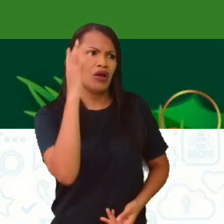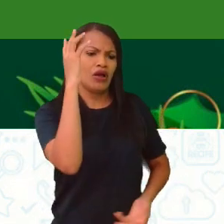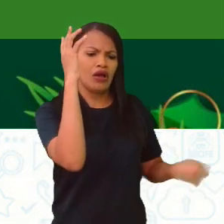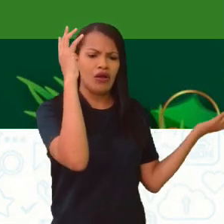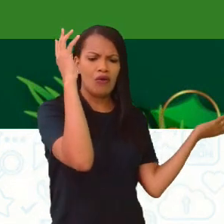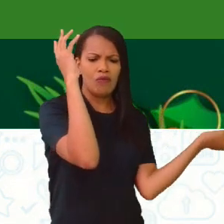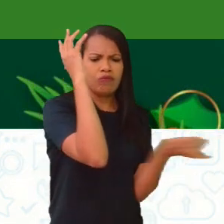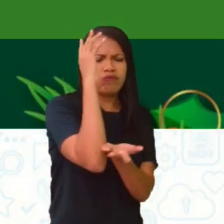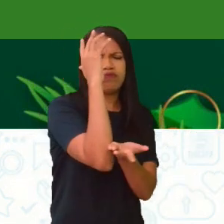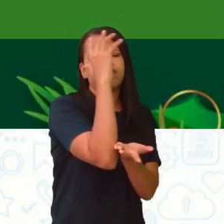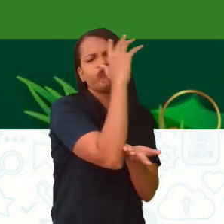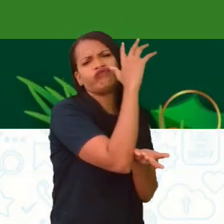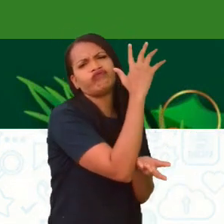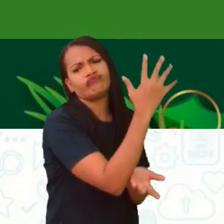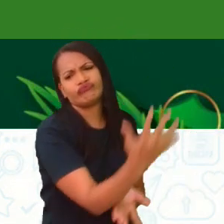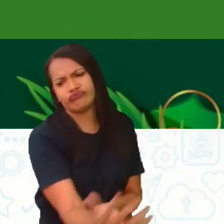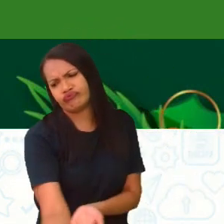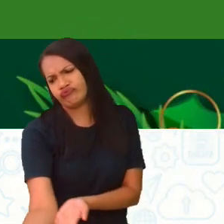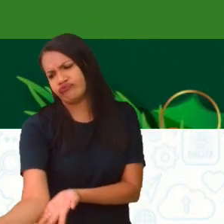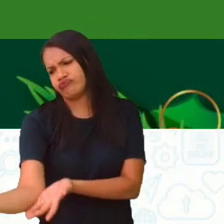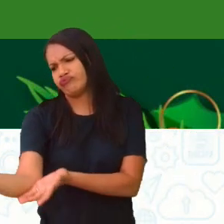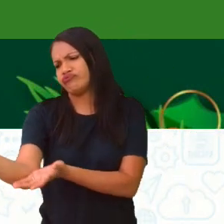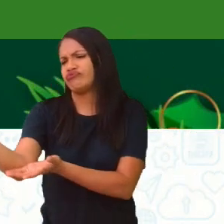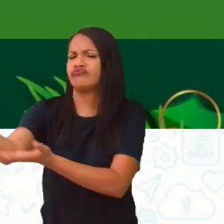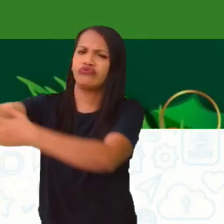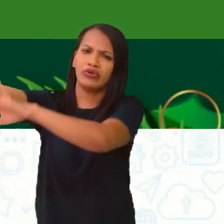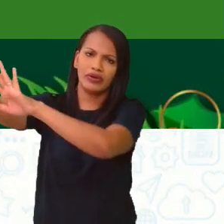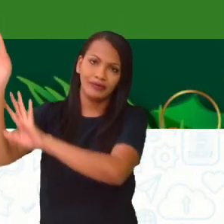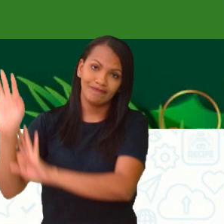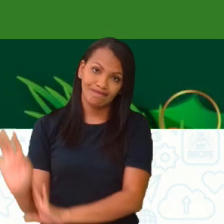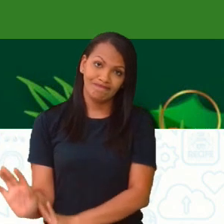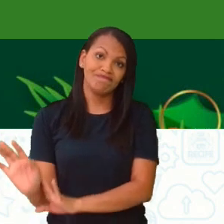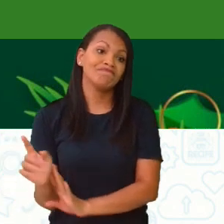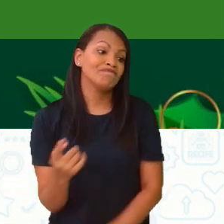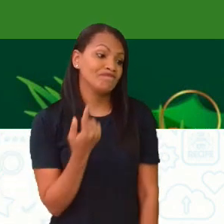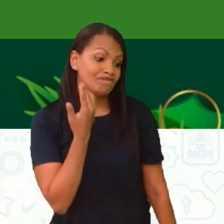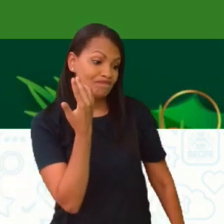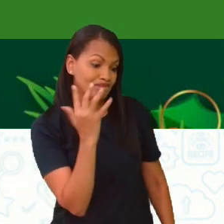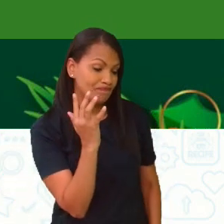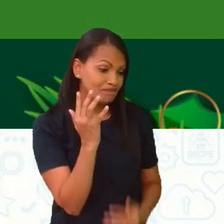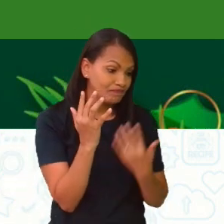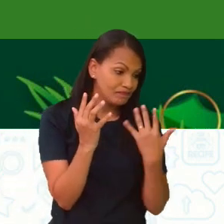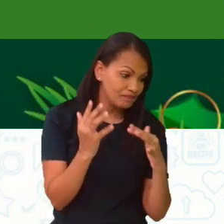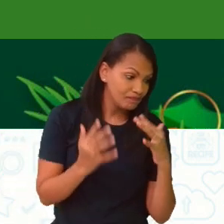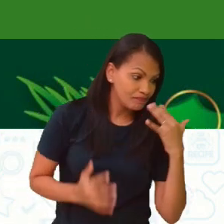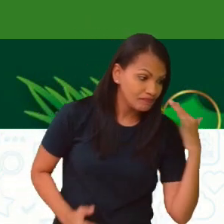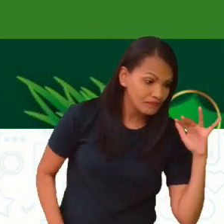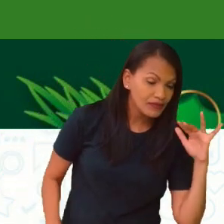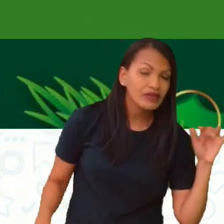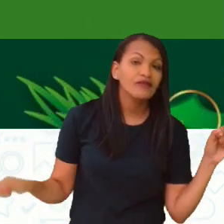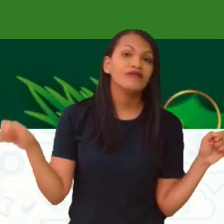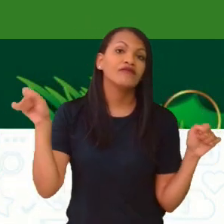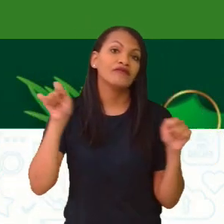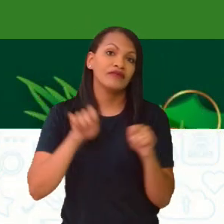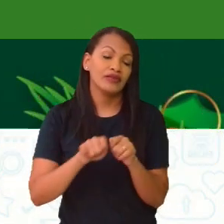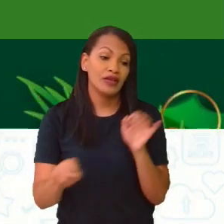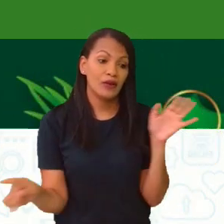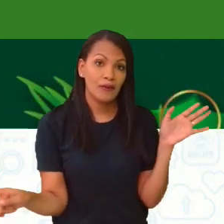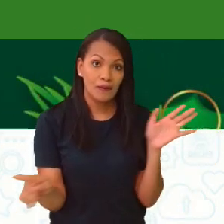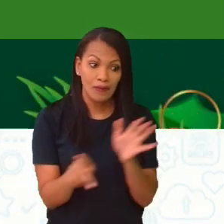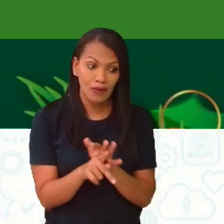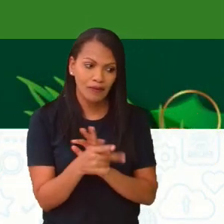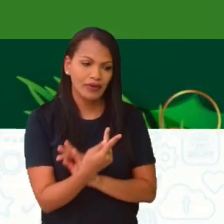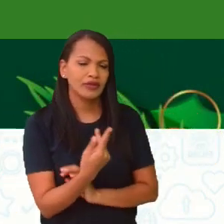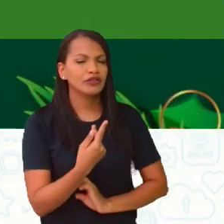dali. Assim, a partir daquele dia, cada uma construiu sua própria história, sem a presença da